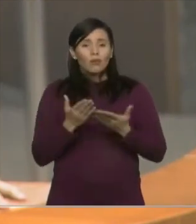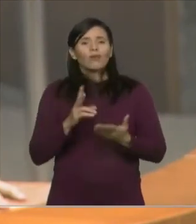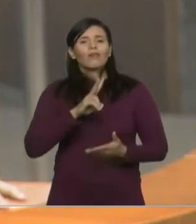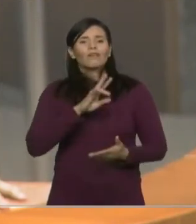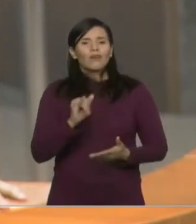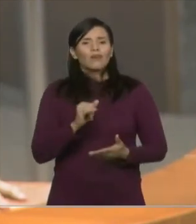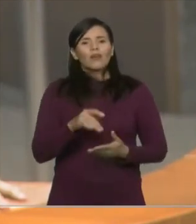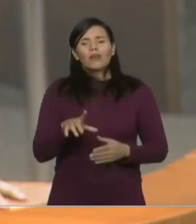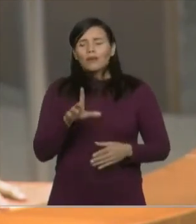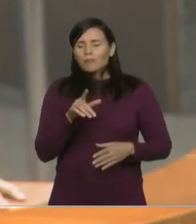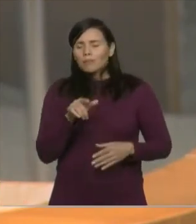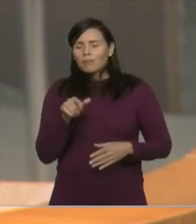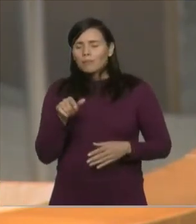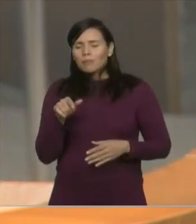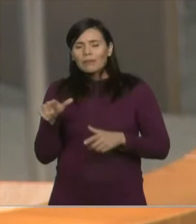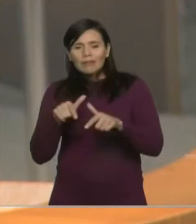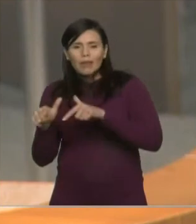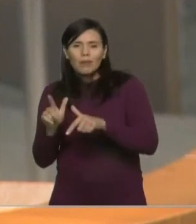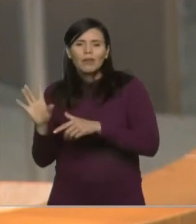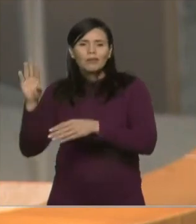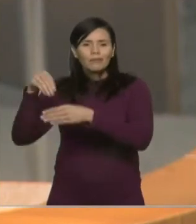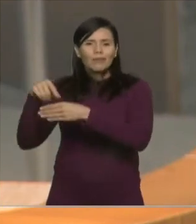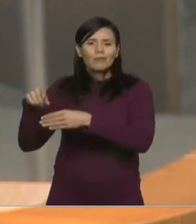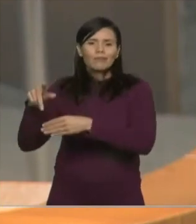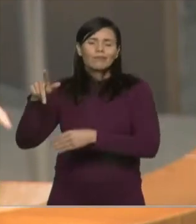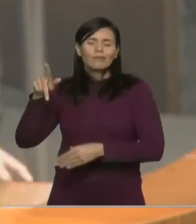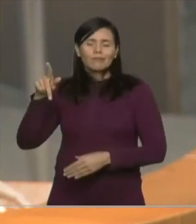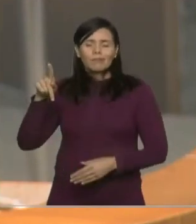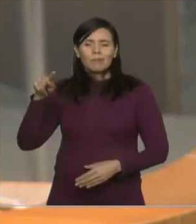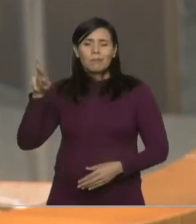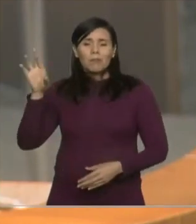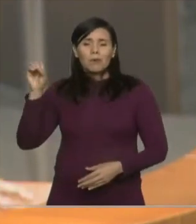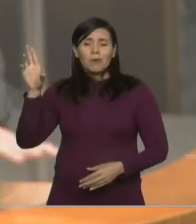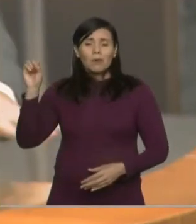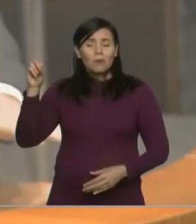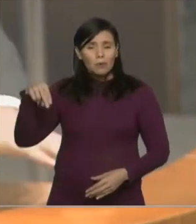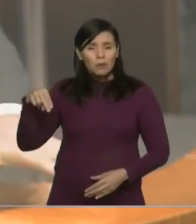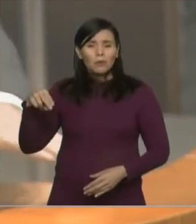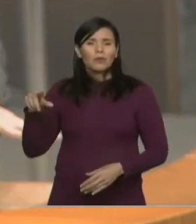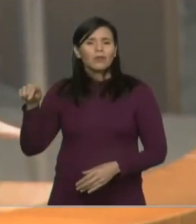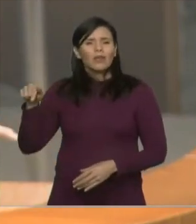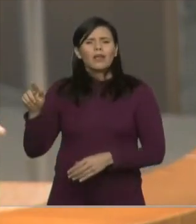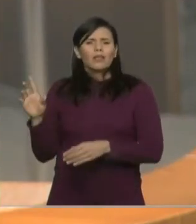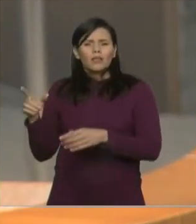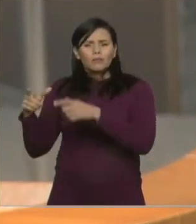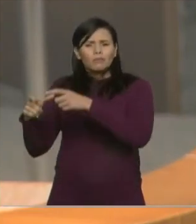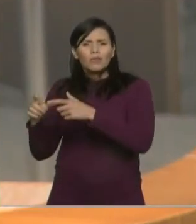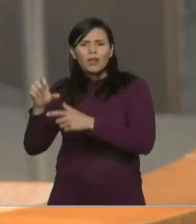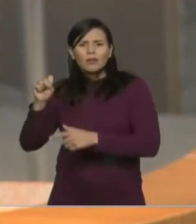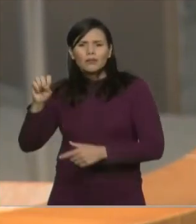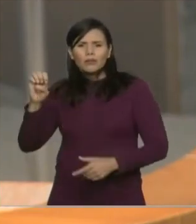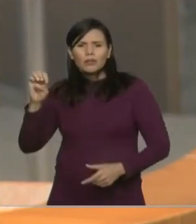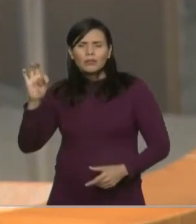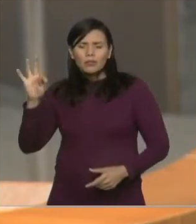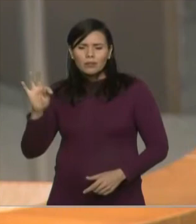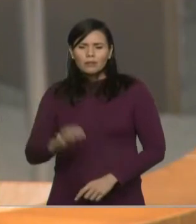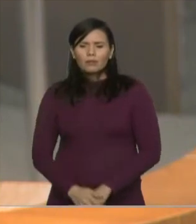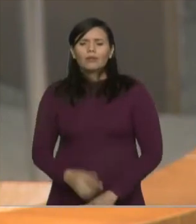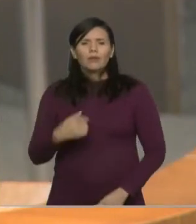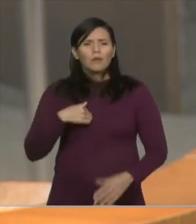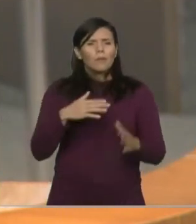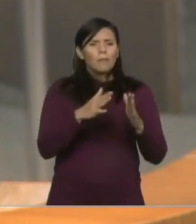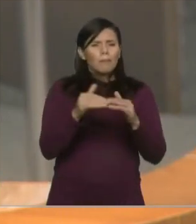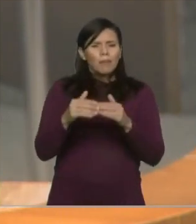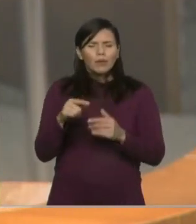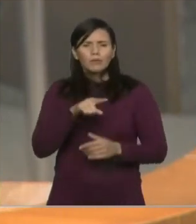que eles possam se desenvolver. E fica aqui também o registro e o recado aos cobradores. Procurem um SET, procurem um sindicato de rodoviários.